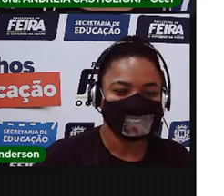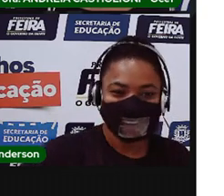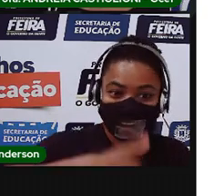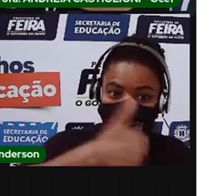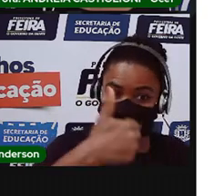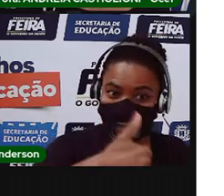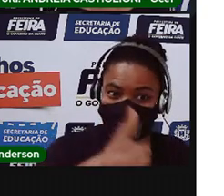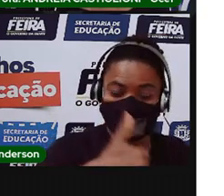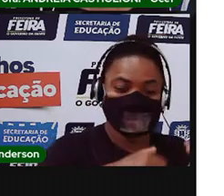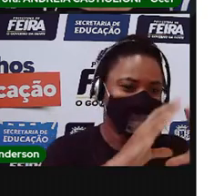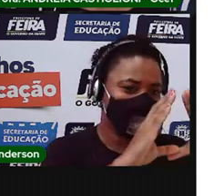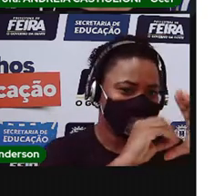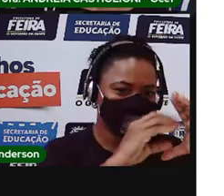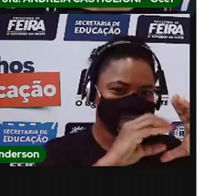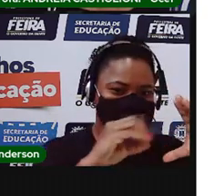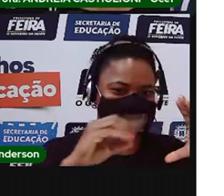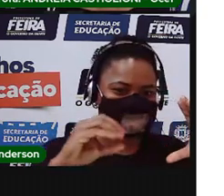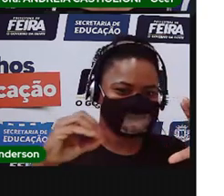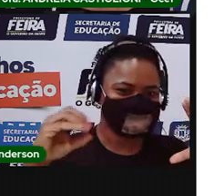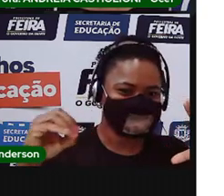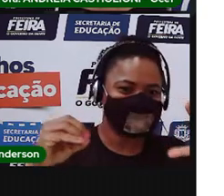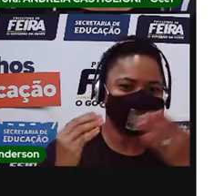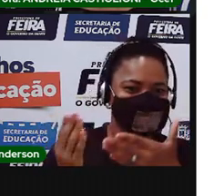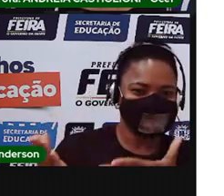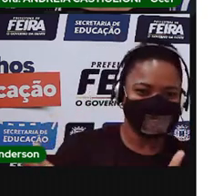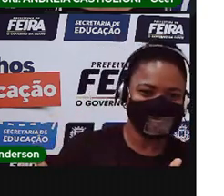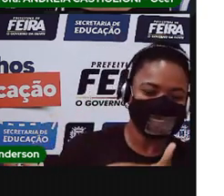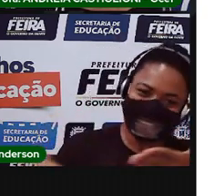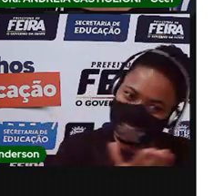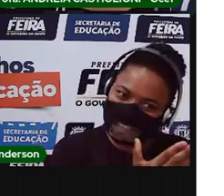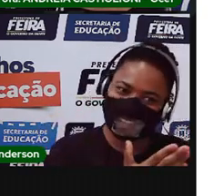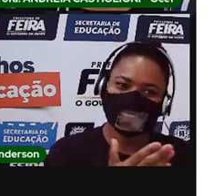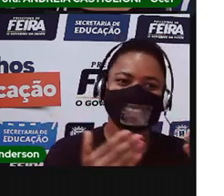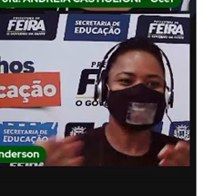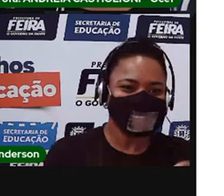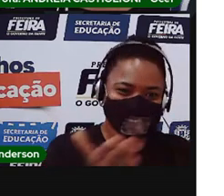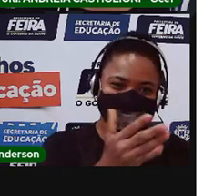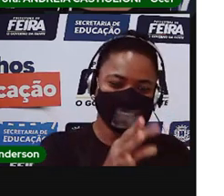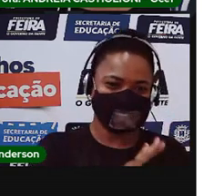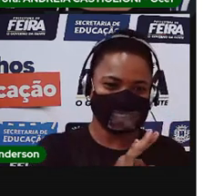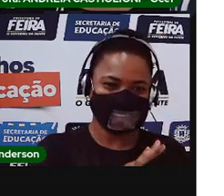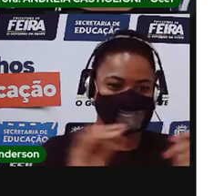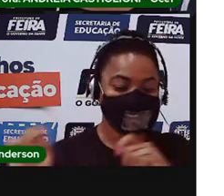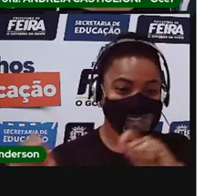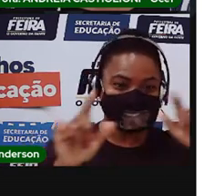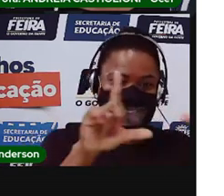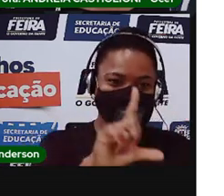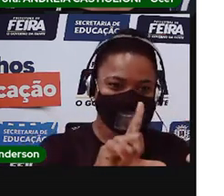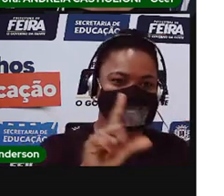Like, emoji para Marília. Chega para cá, Marília, no Tec. Bota a Marília aí na tela.